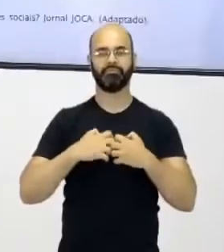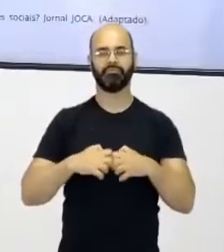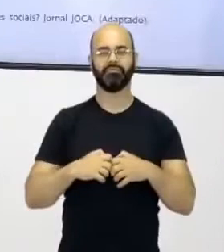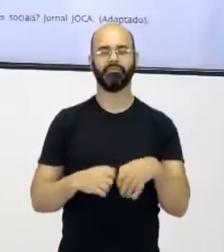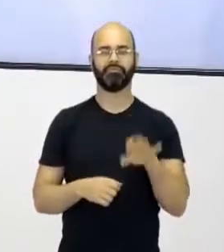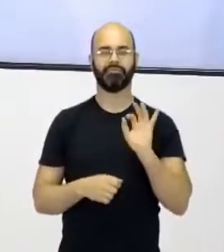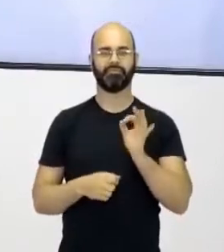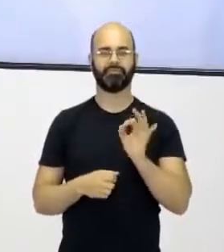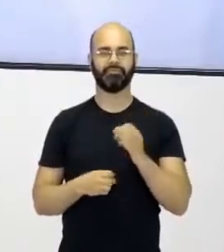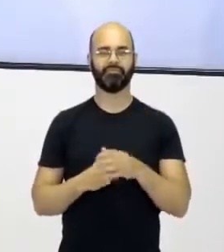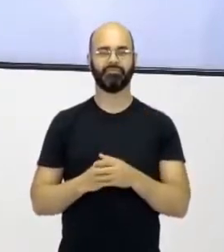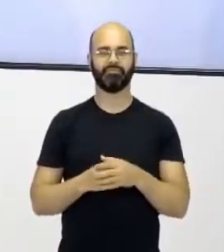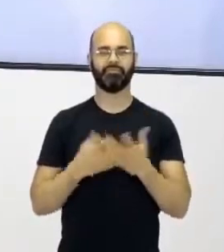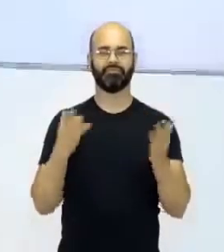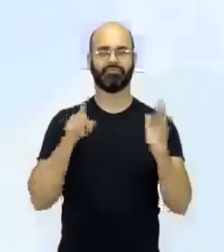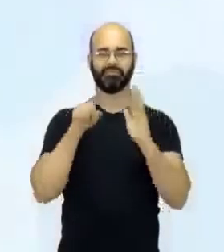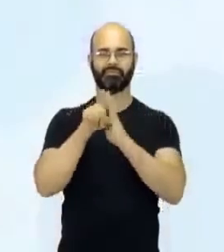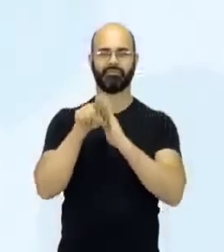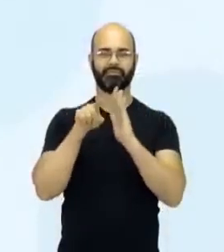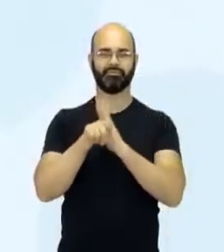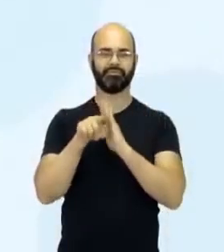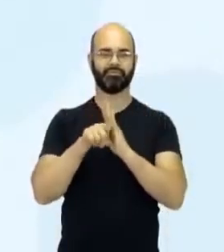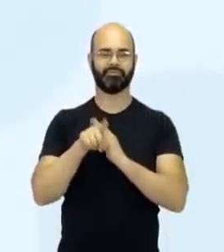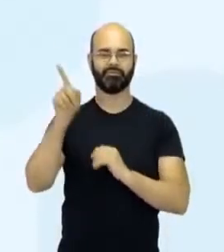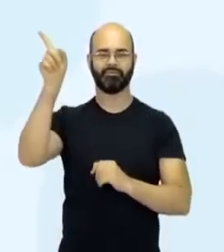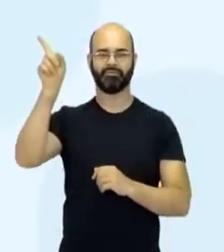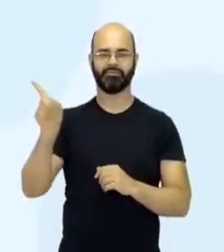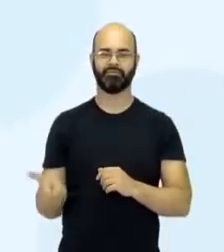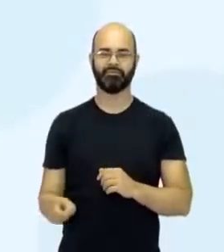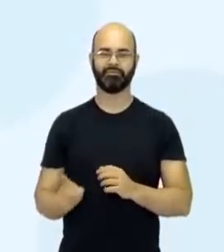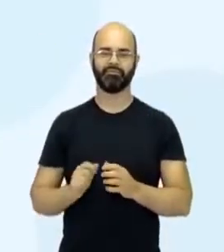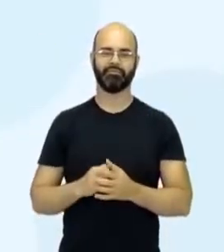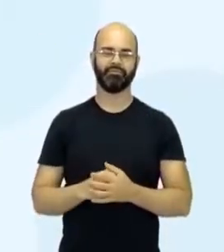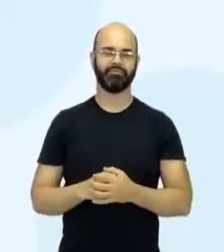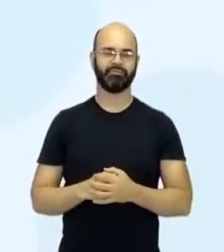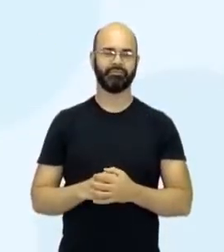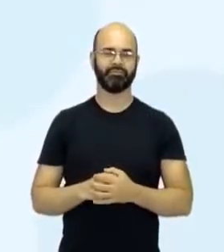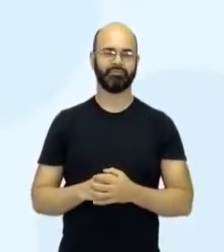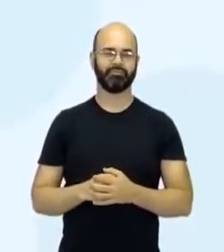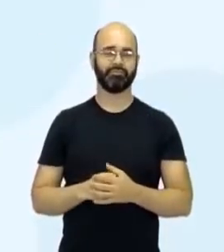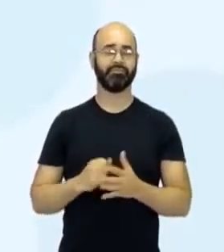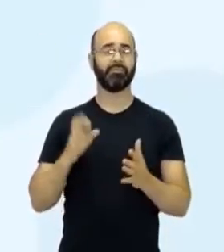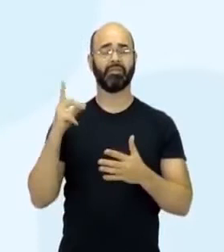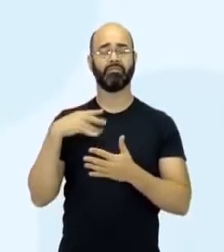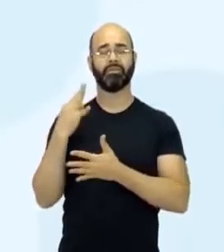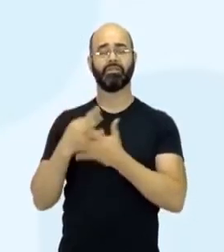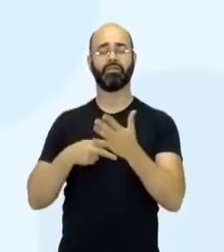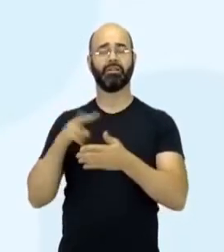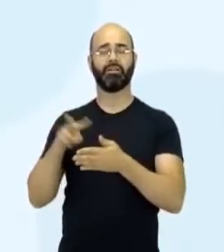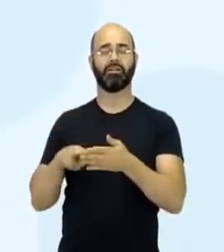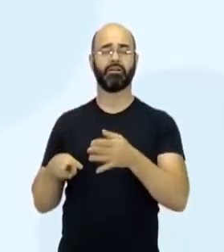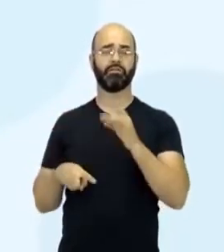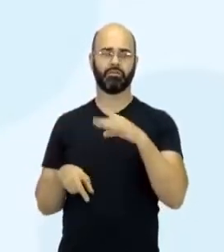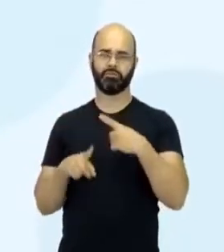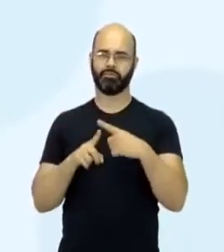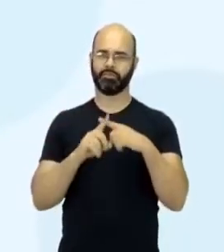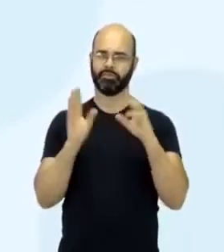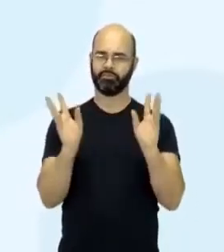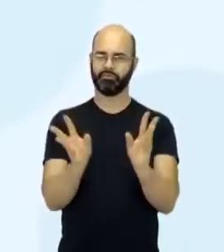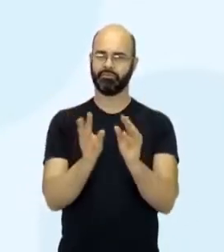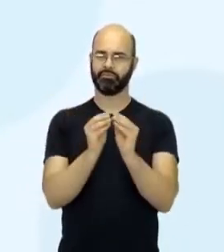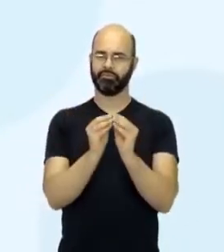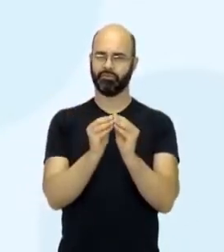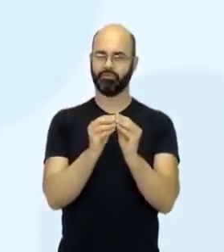vamos lá para algumas perguntinhas para vocês. Essas perguntas são, mas a gente só lê o texto. Por quê? O resumo eu preciso